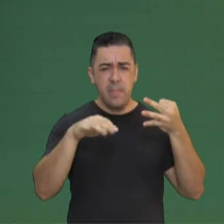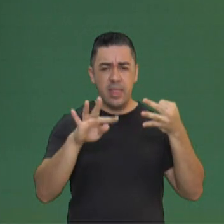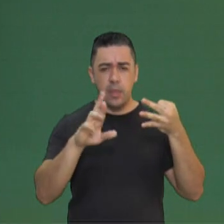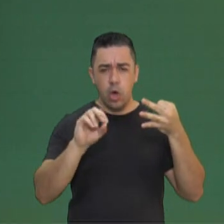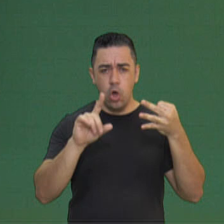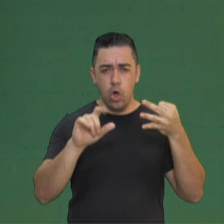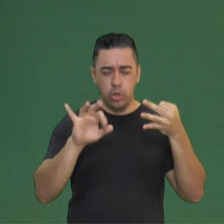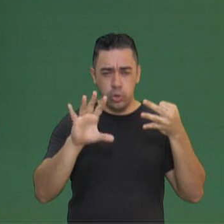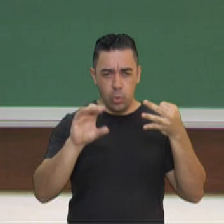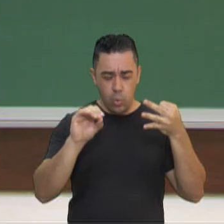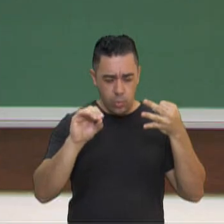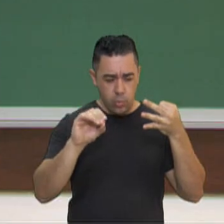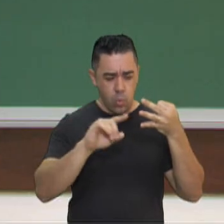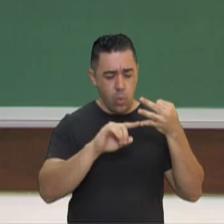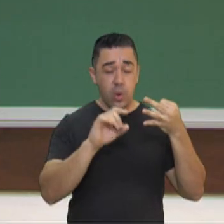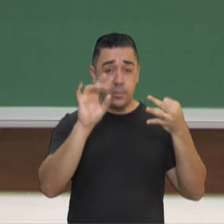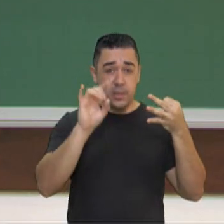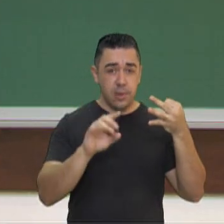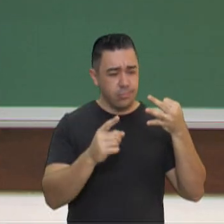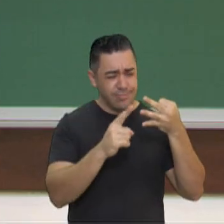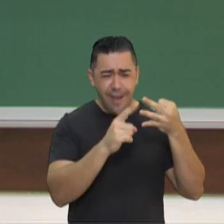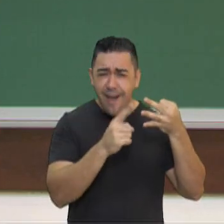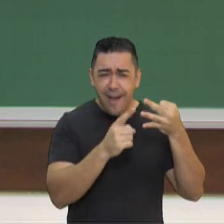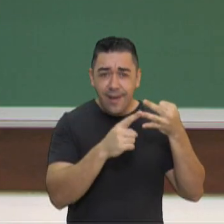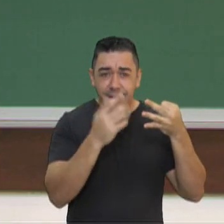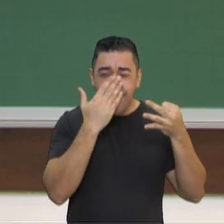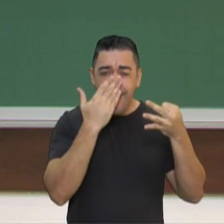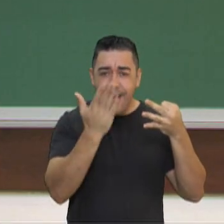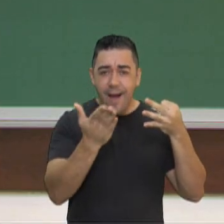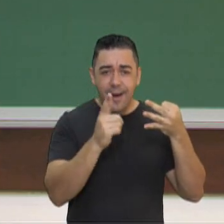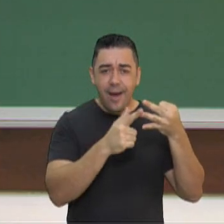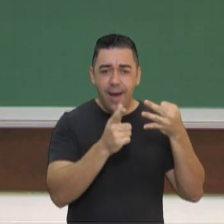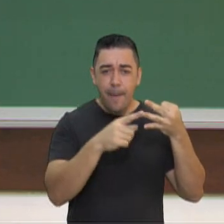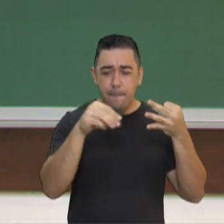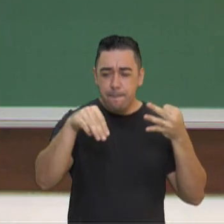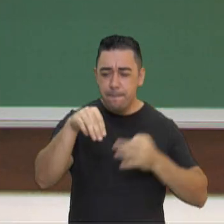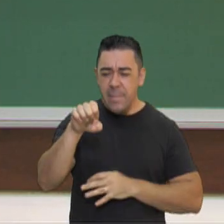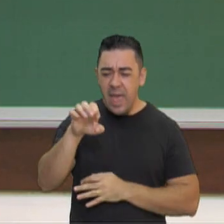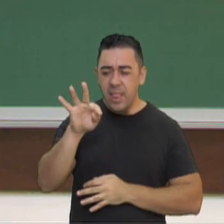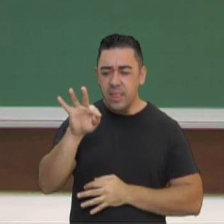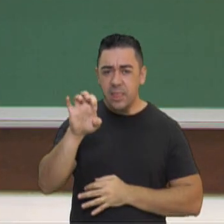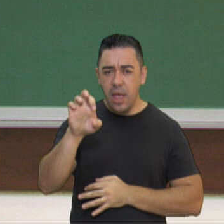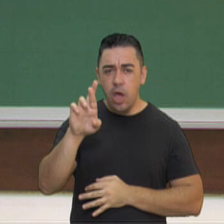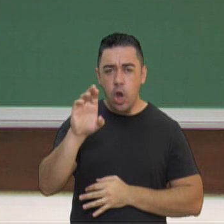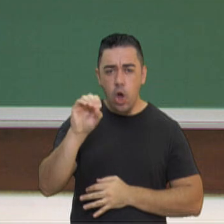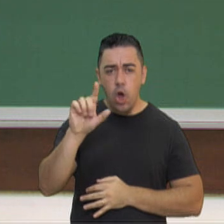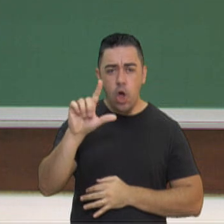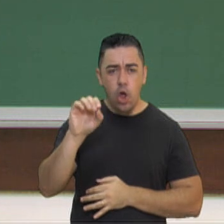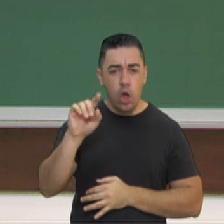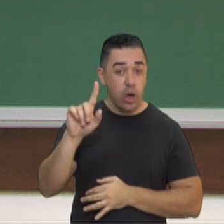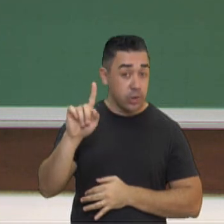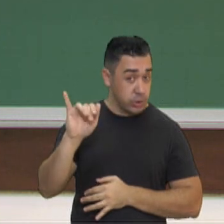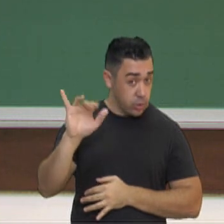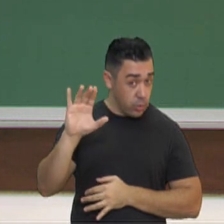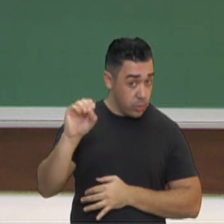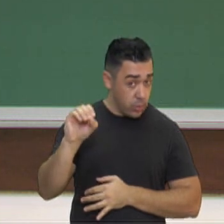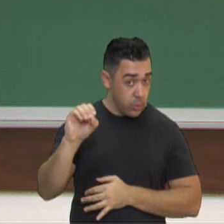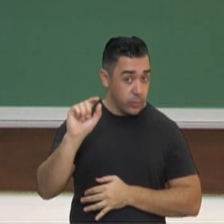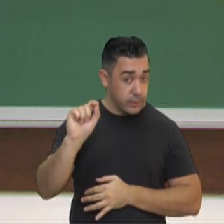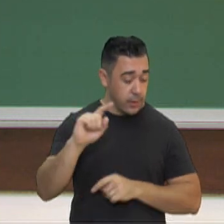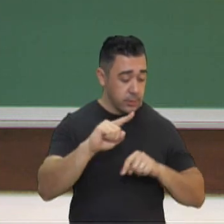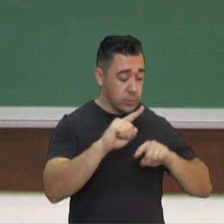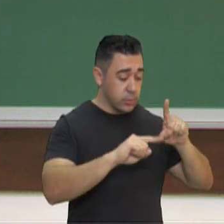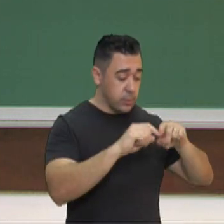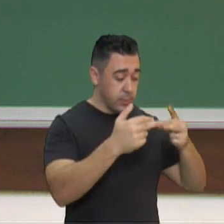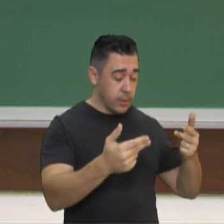ou especiais? Tá na cara, né, pessoal? Que são instrumentos meteorológicos, instrumentos que fazem